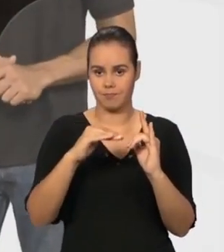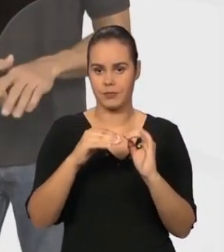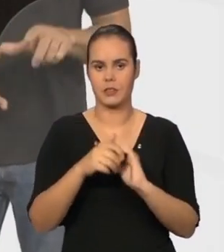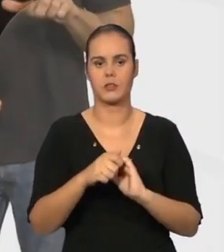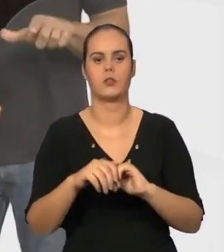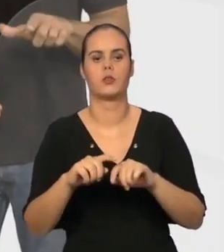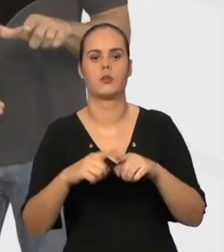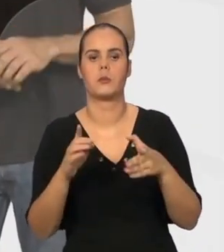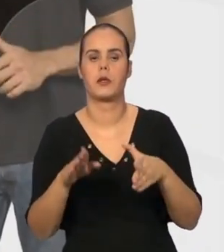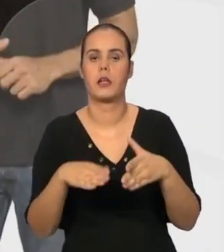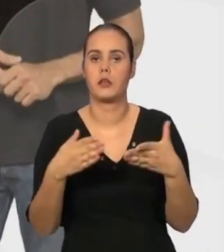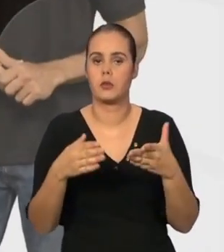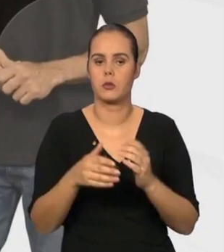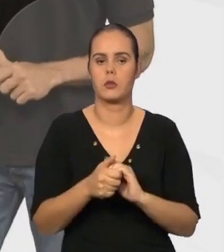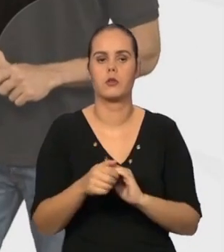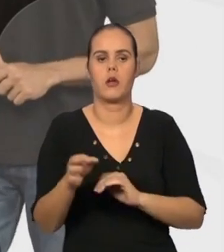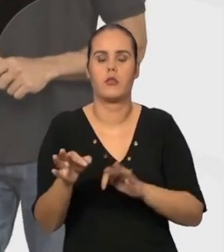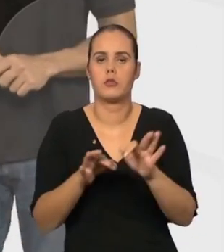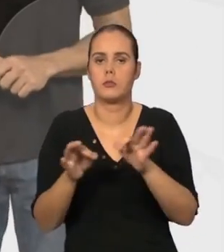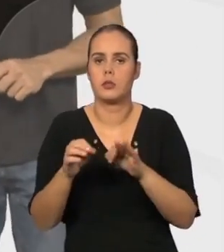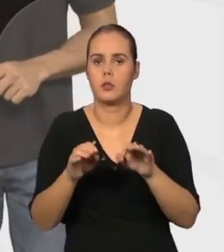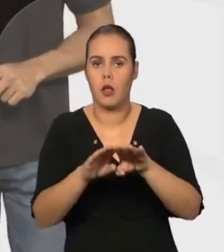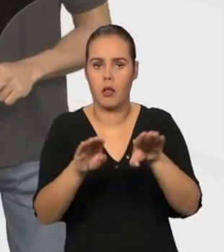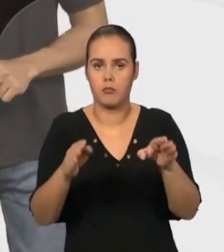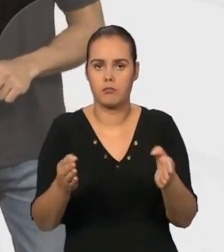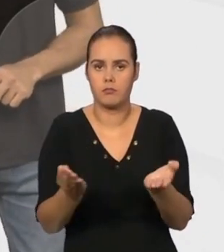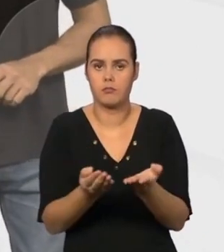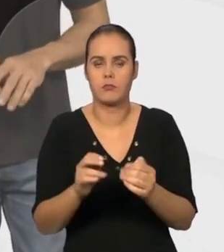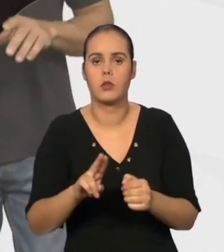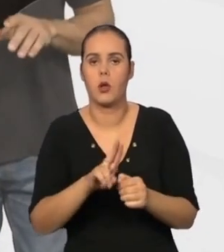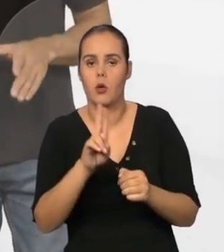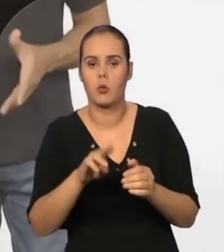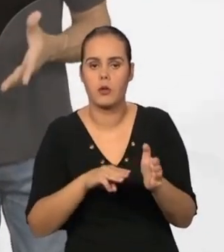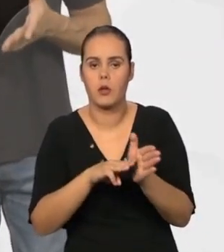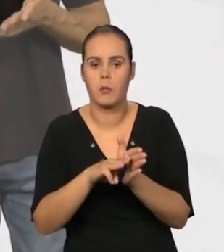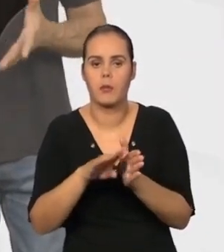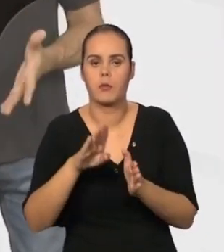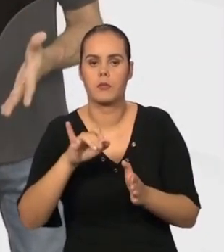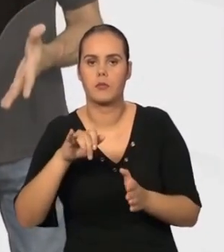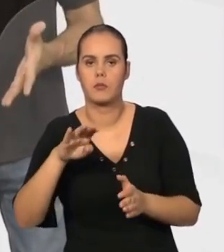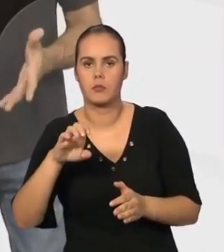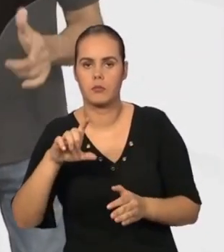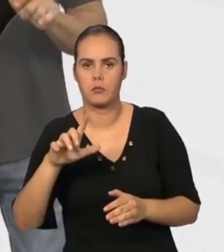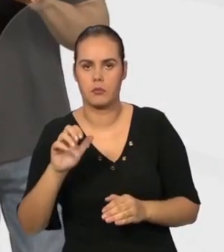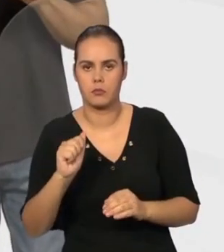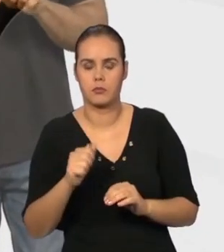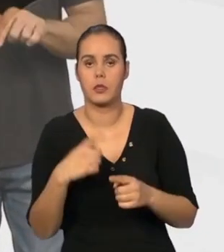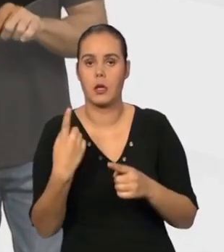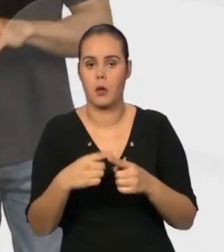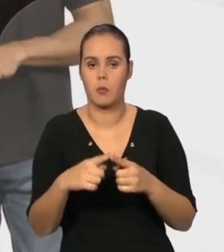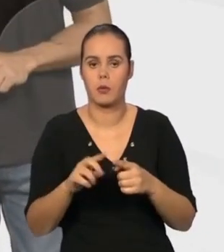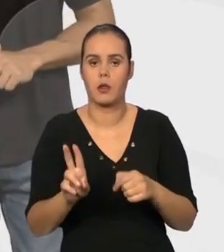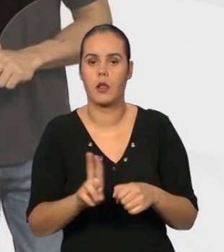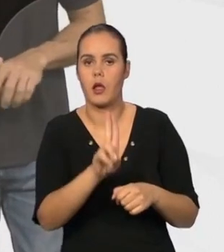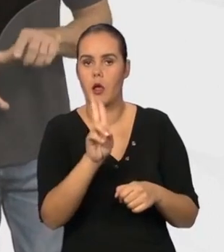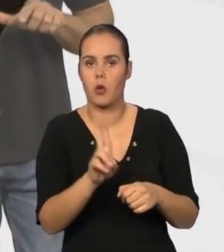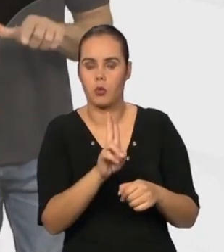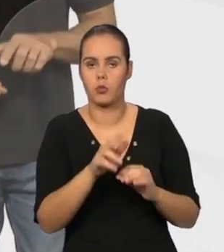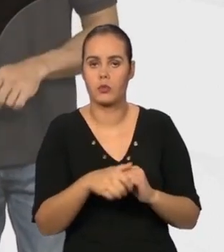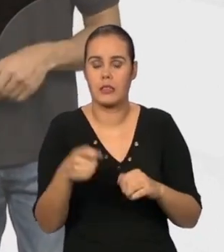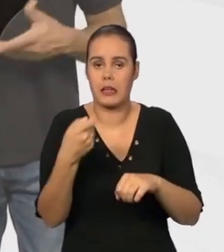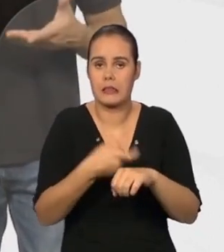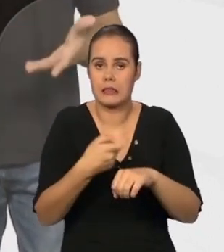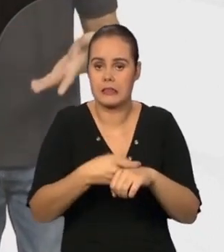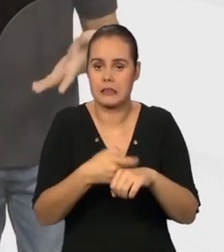de fundação sobre estacas, é utilizado o método das bielas, que admite como modelo resistente, no interior dos blocos,